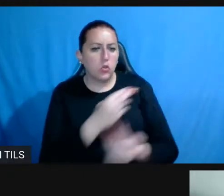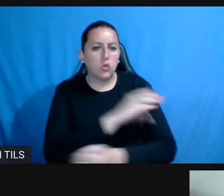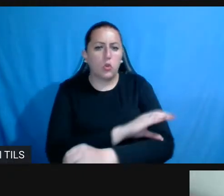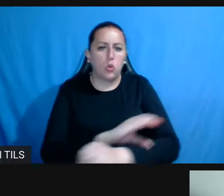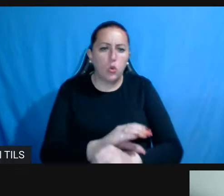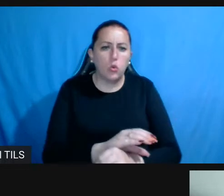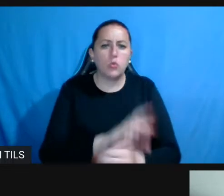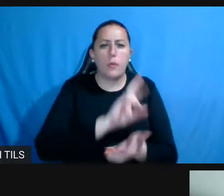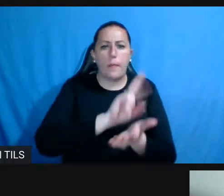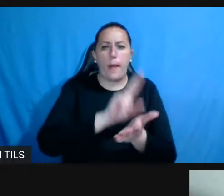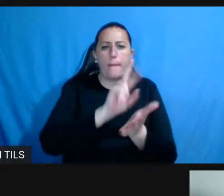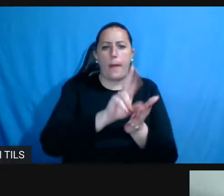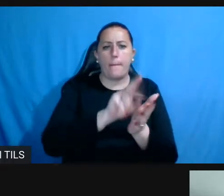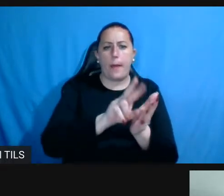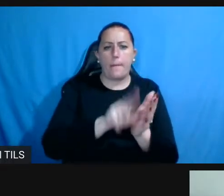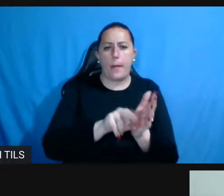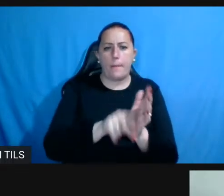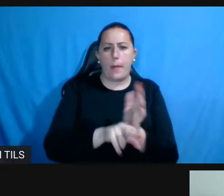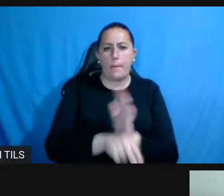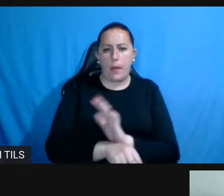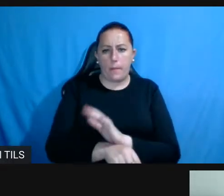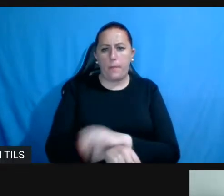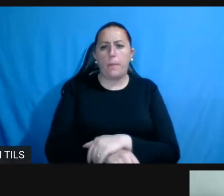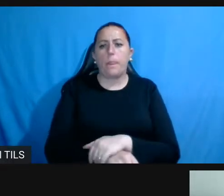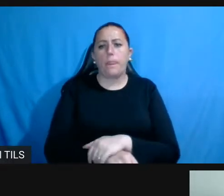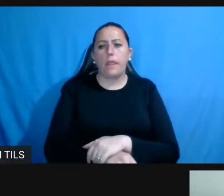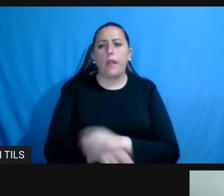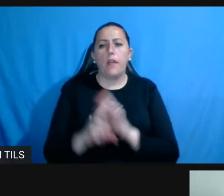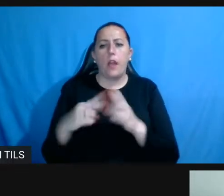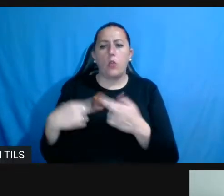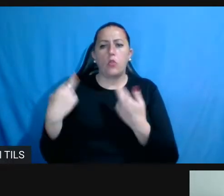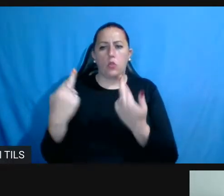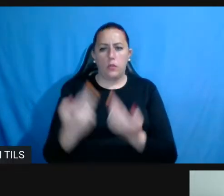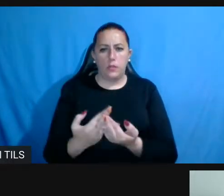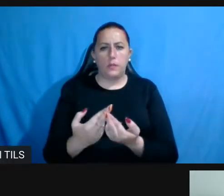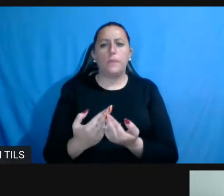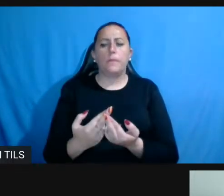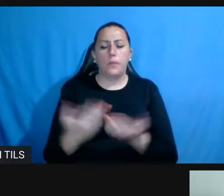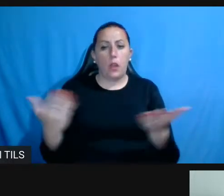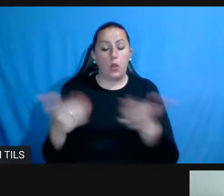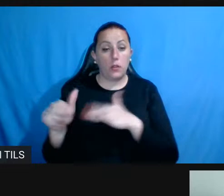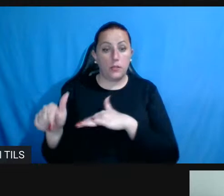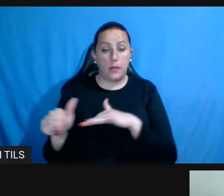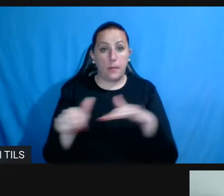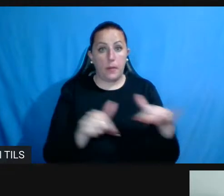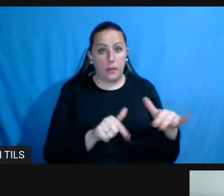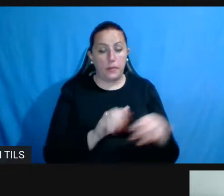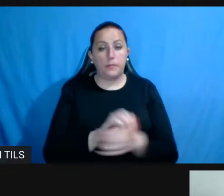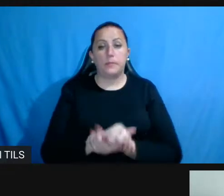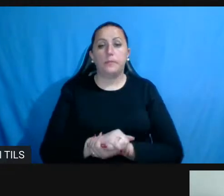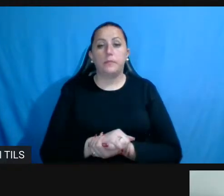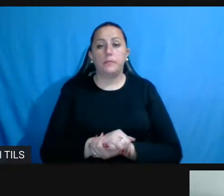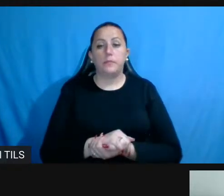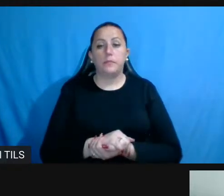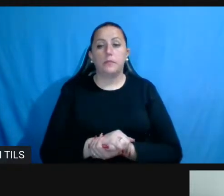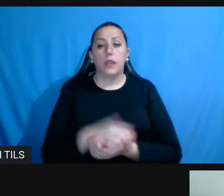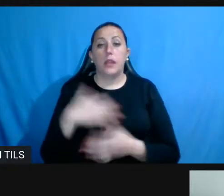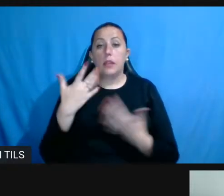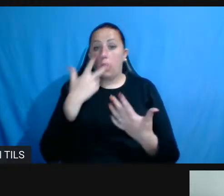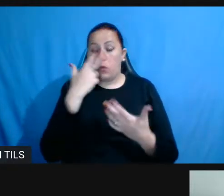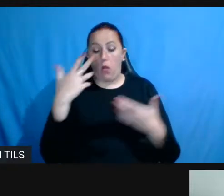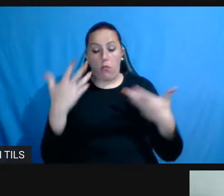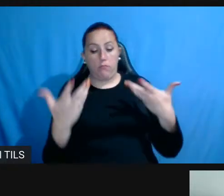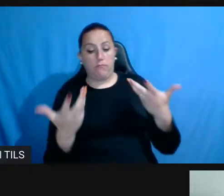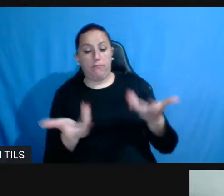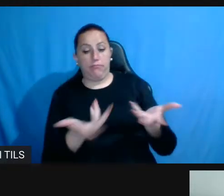de colegiado, então, uma série de reuniões essa semana. E aí, foi meio atropelado, meio corrido,